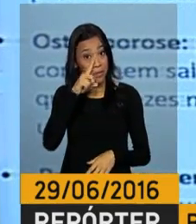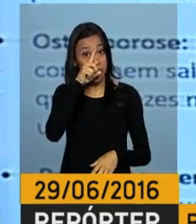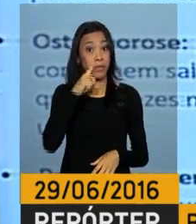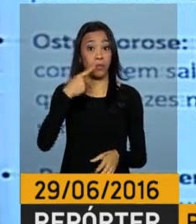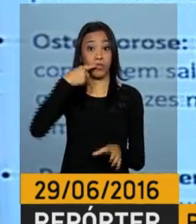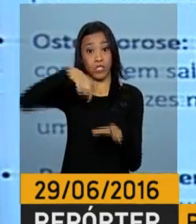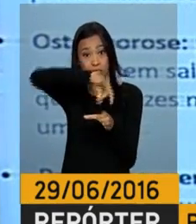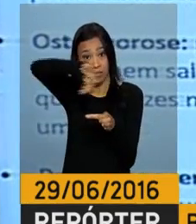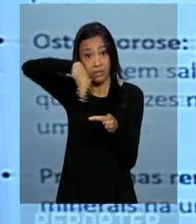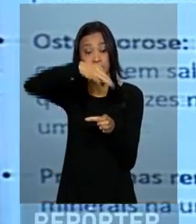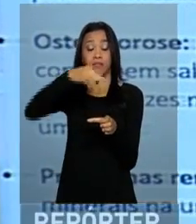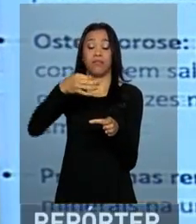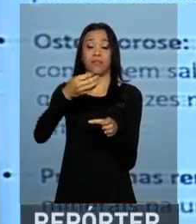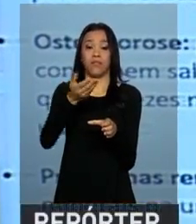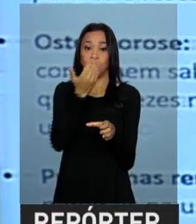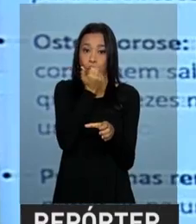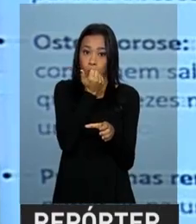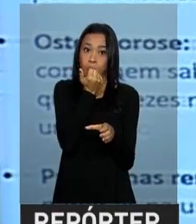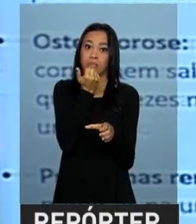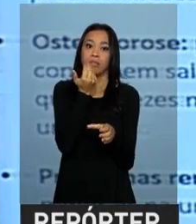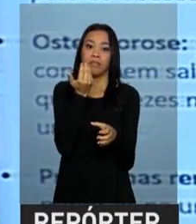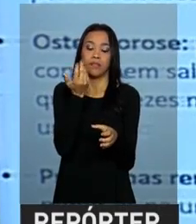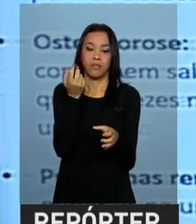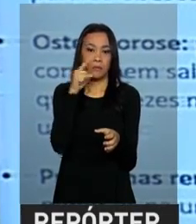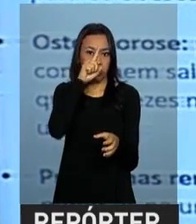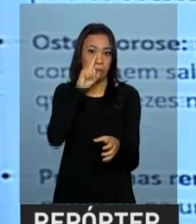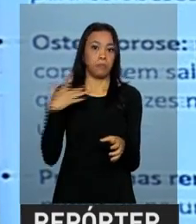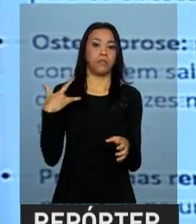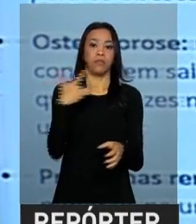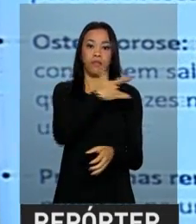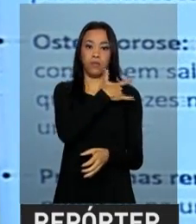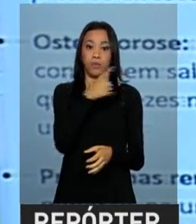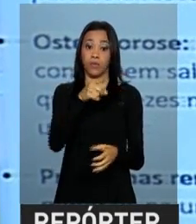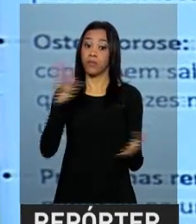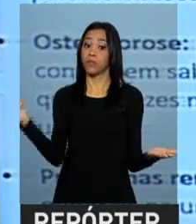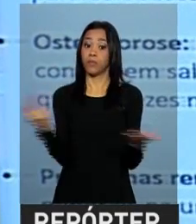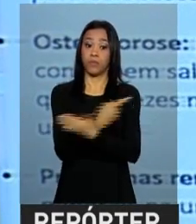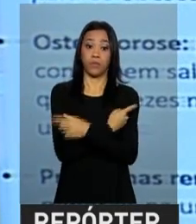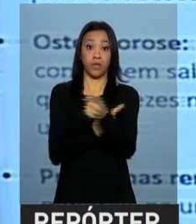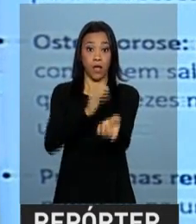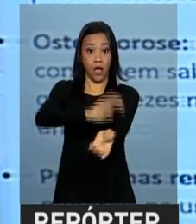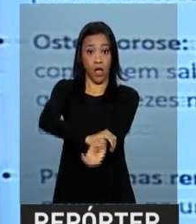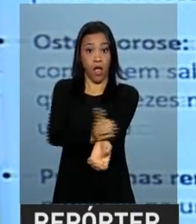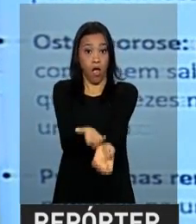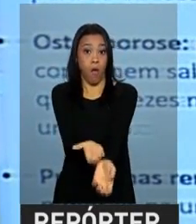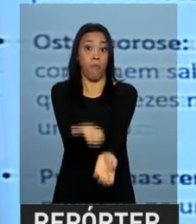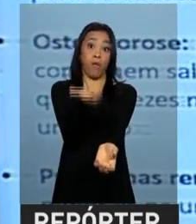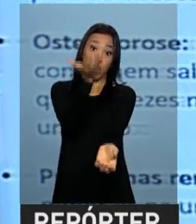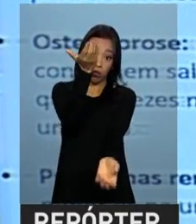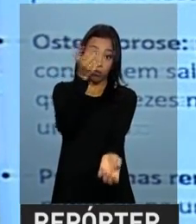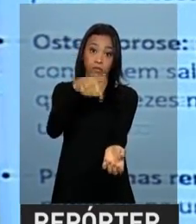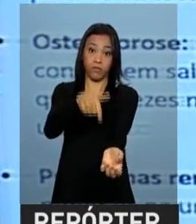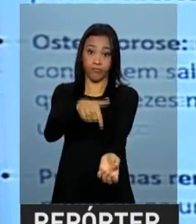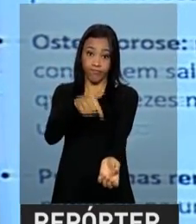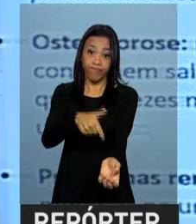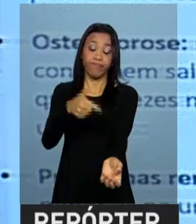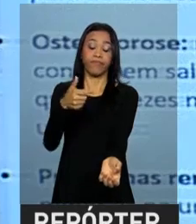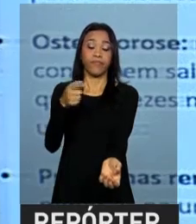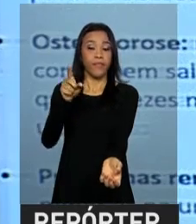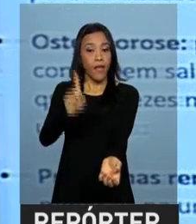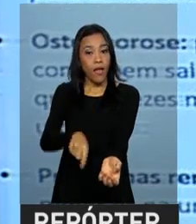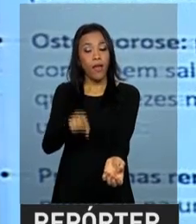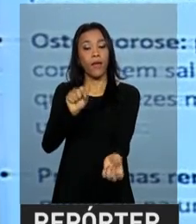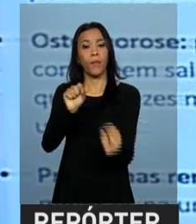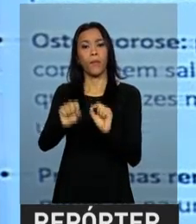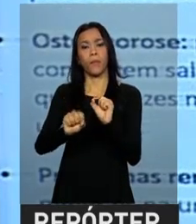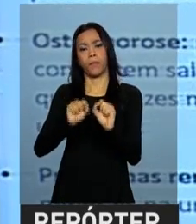sódio né então sem dúvida o sódio provoca hipertensão arterial a hipertensão arterial